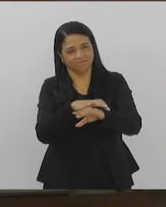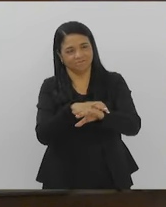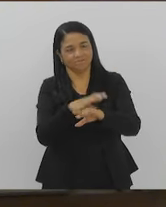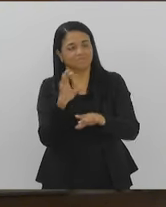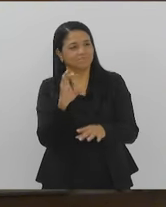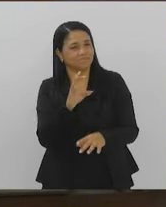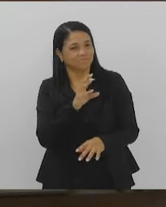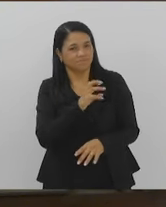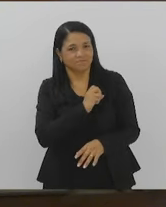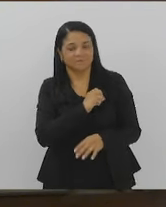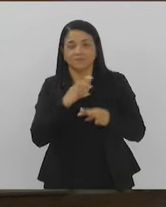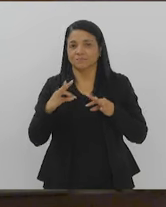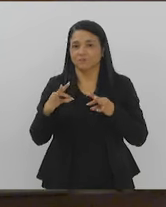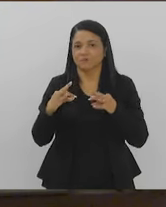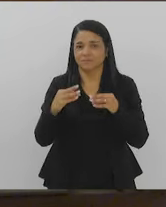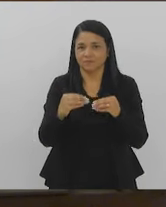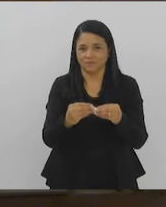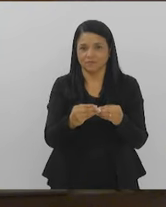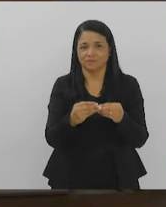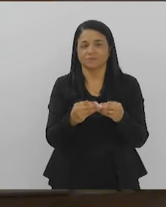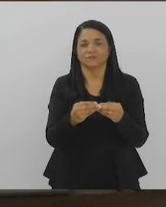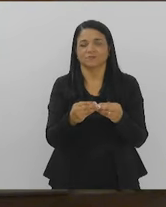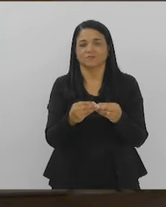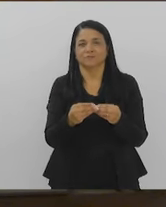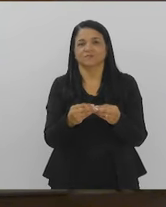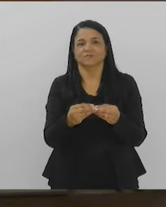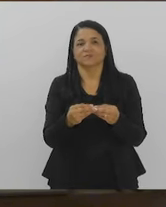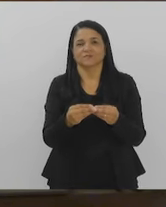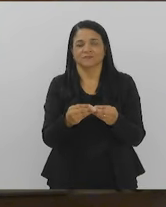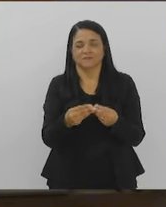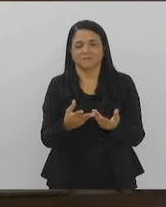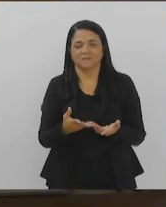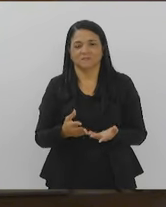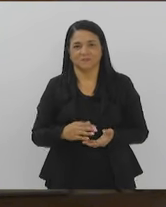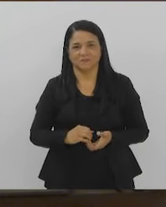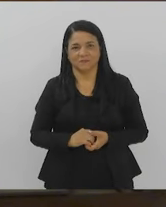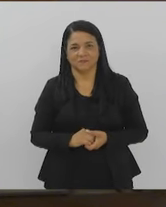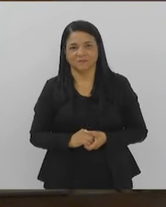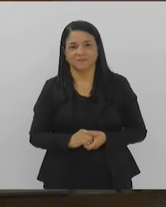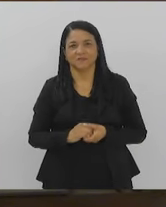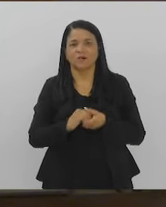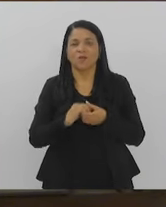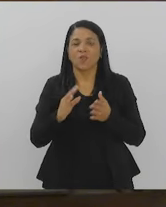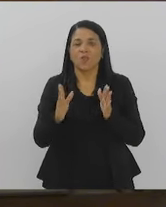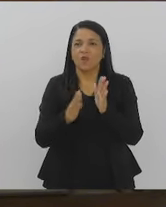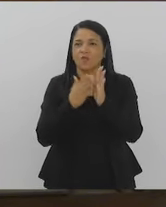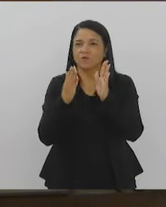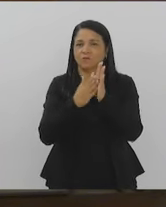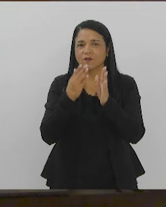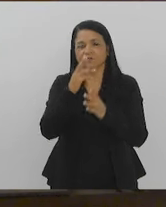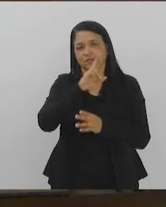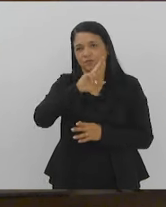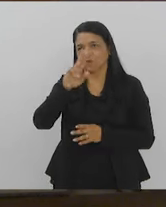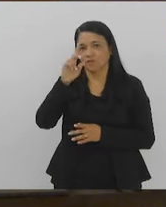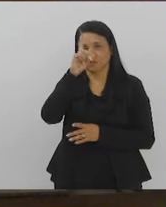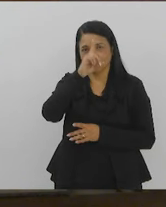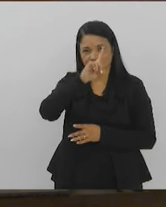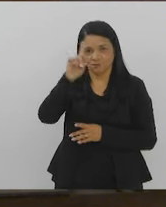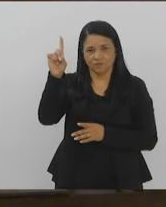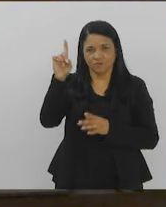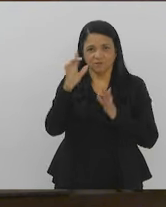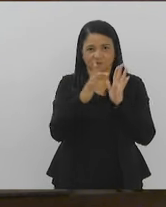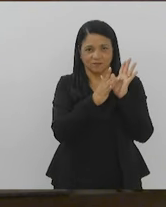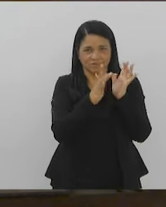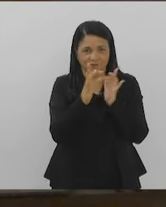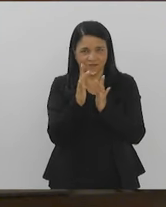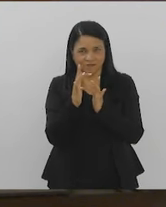por todos, que é a nossa querida Assembleia de Deus. Louvado seja o nome do nosso Senhor Jesus Cristo,